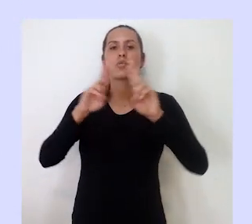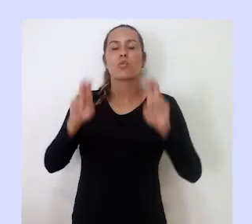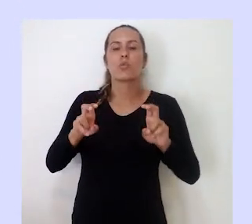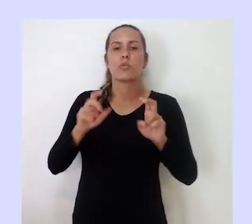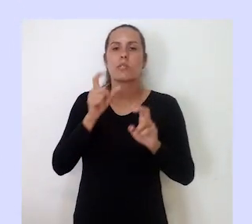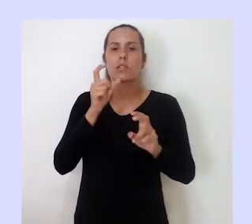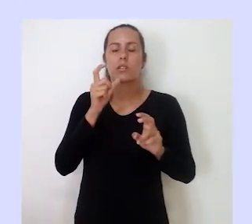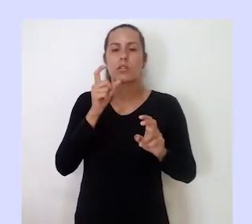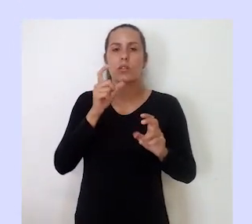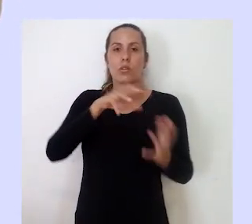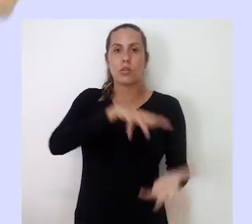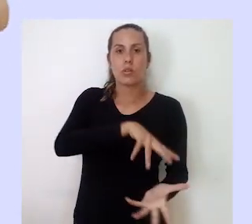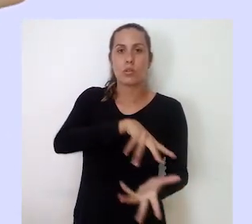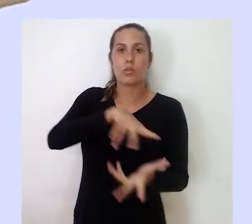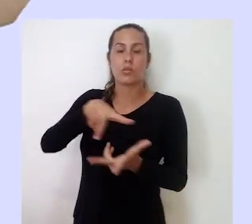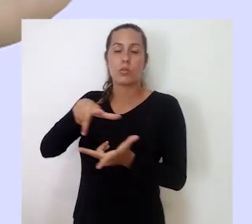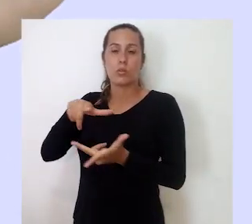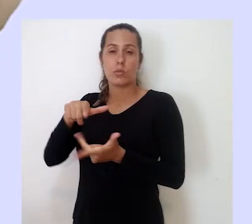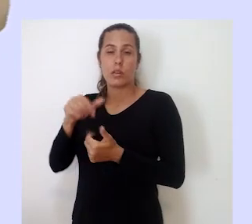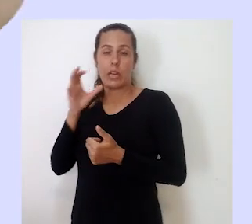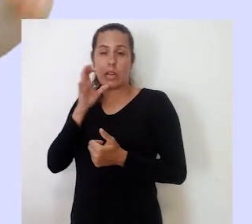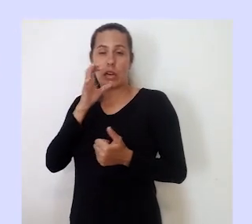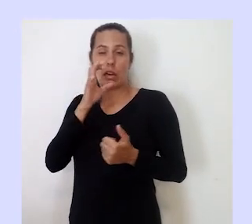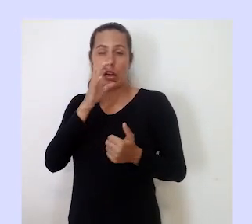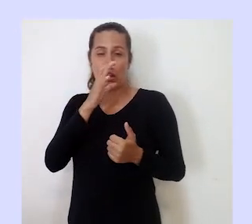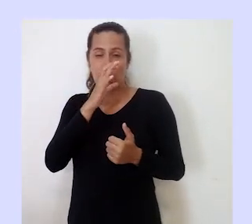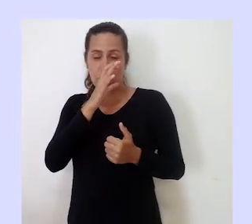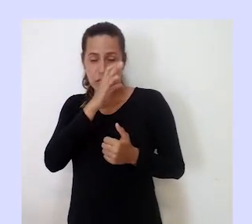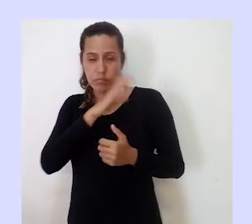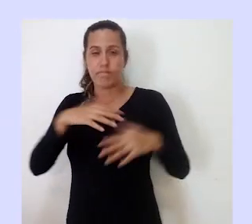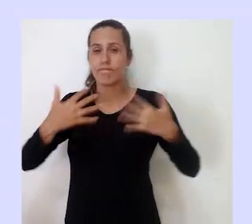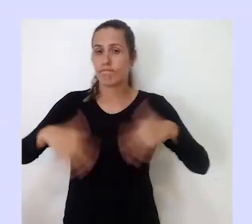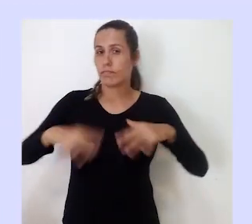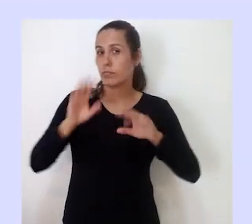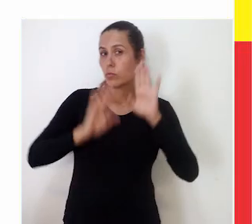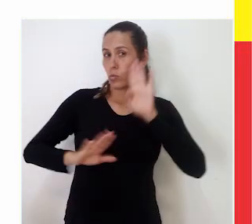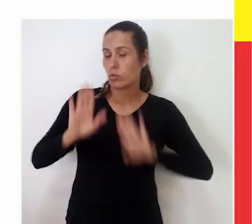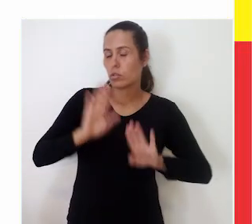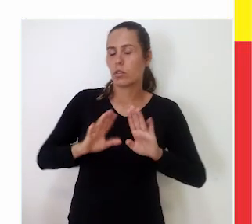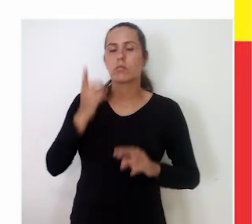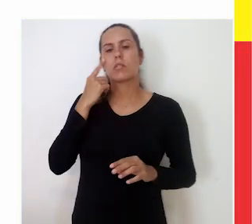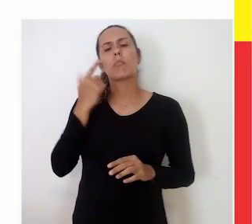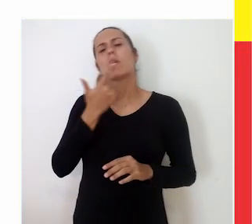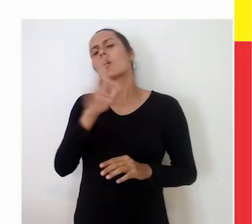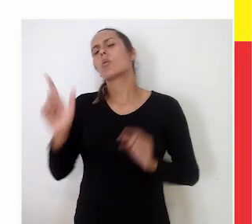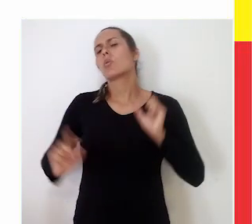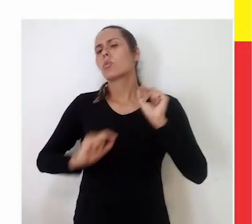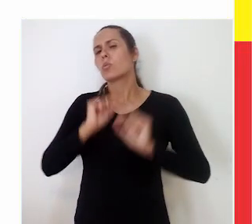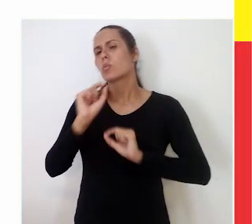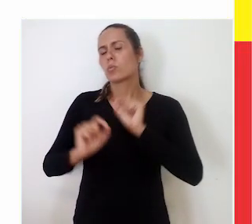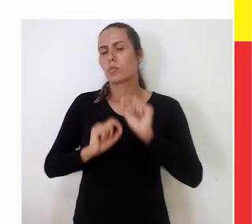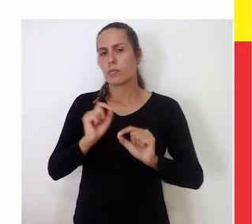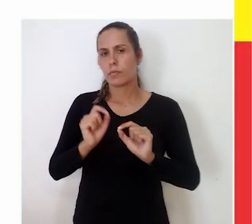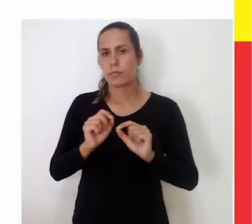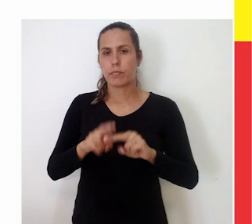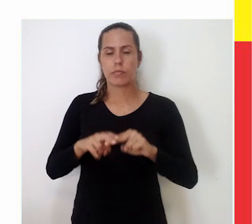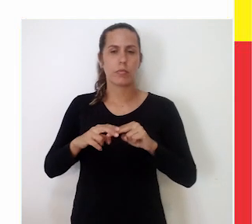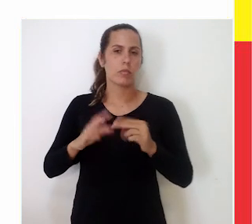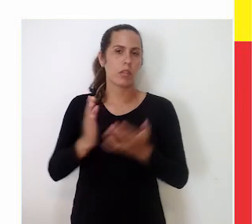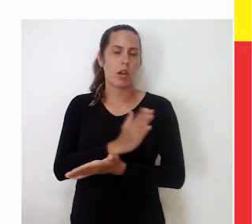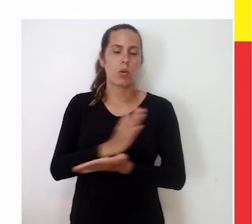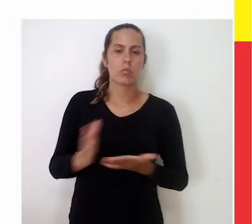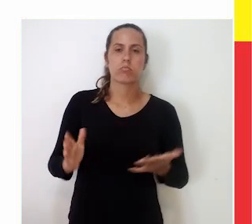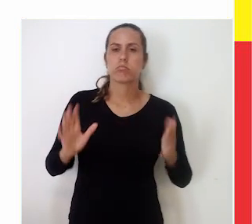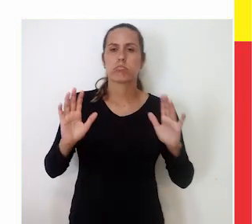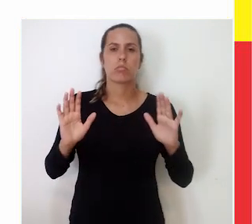E aí a gente também temos outras causas, que seria, por exemplo, isso é mais raro, seria com